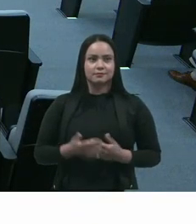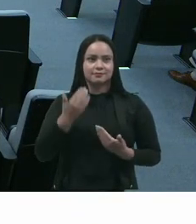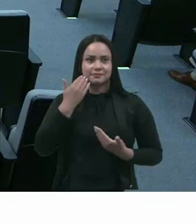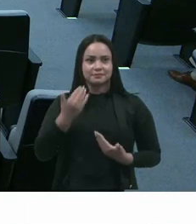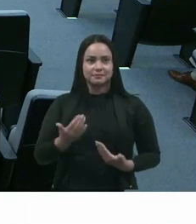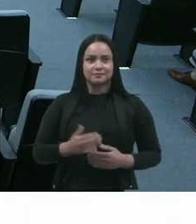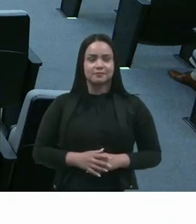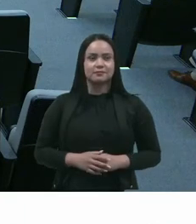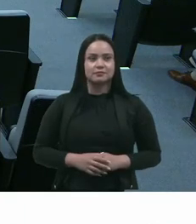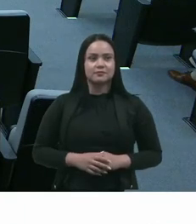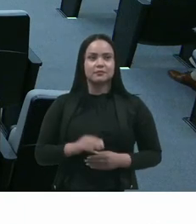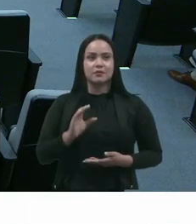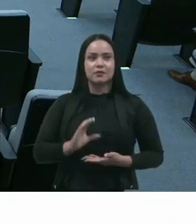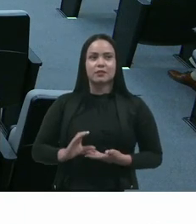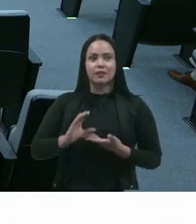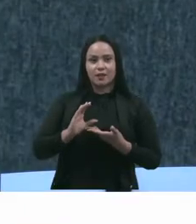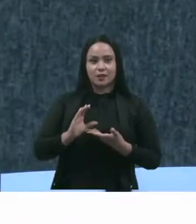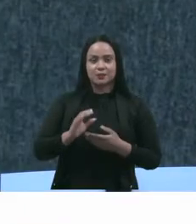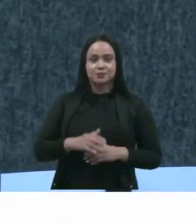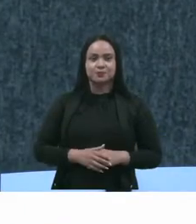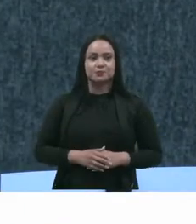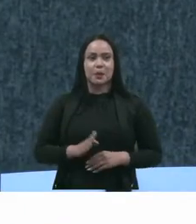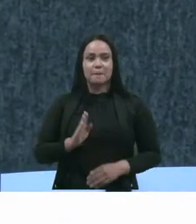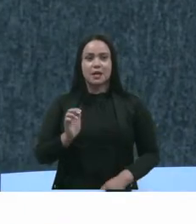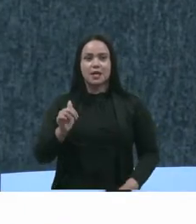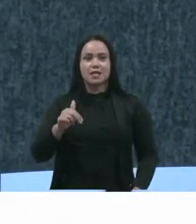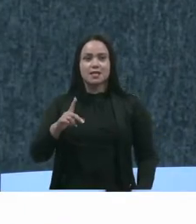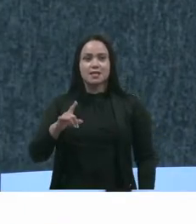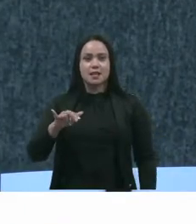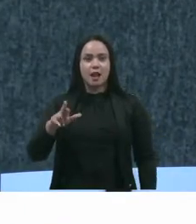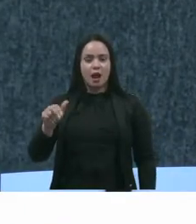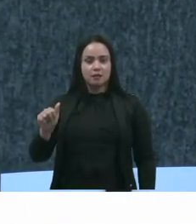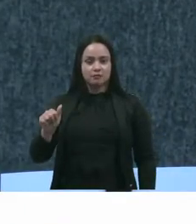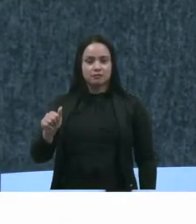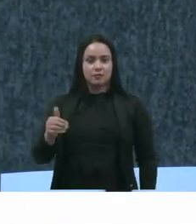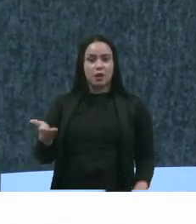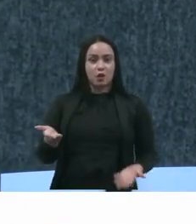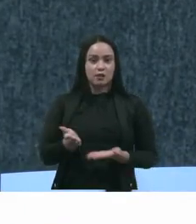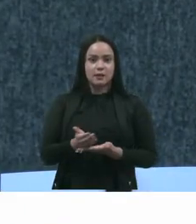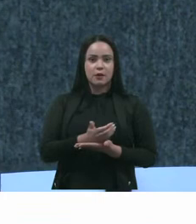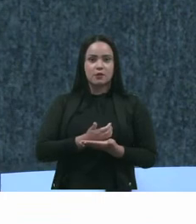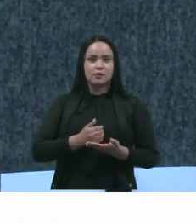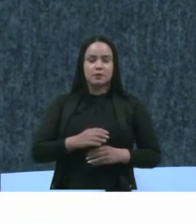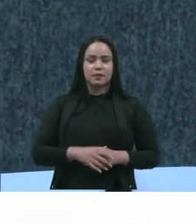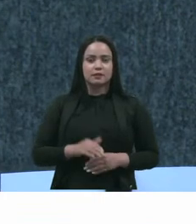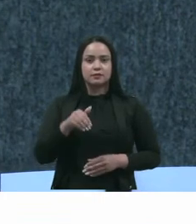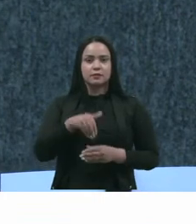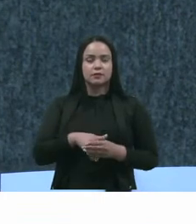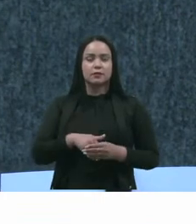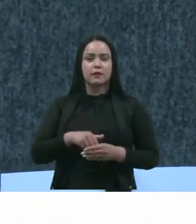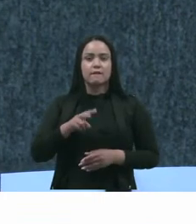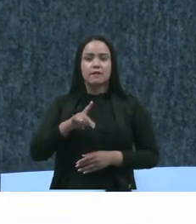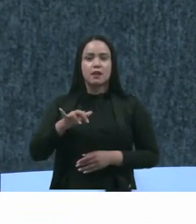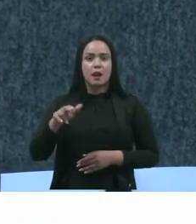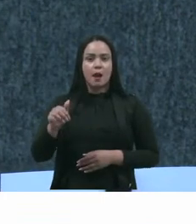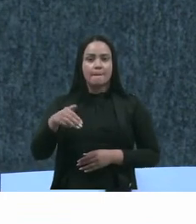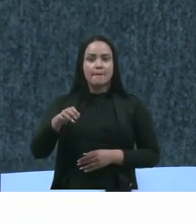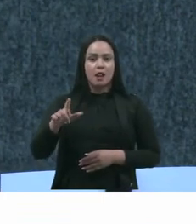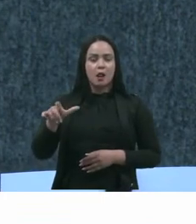Obrigada, conselheiro. Bandeira de Melo, colhe o voto do ministro Vieira de Melo